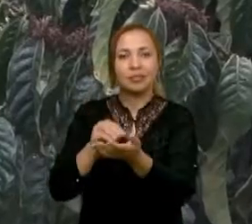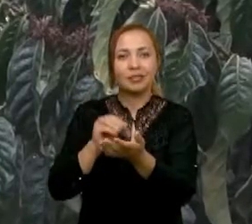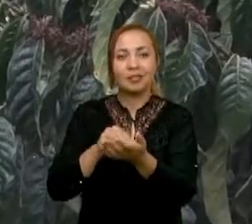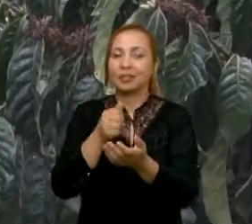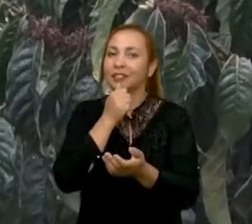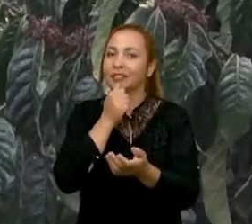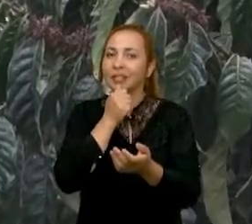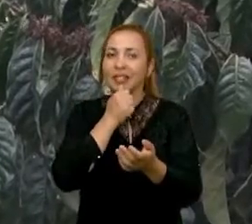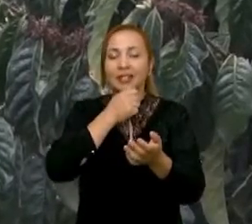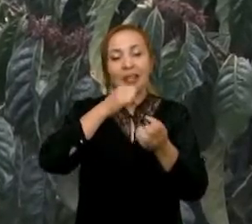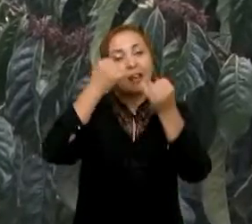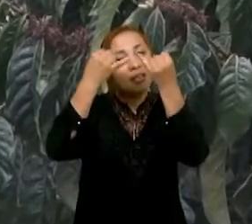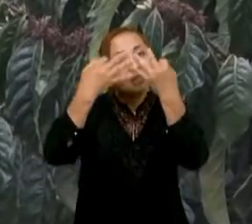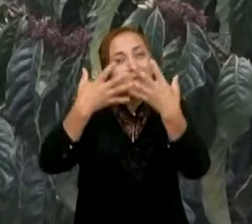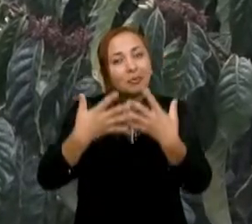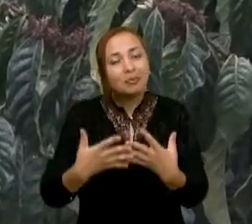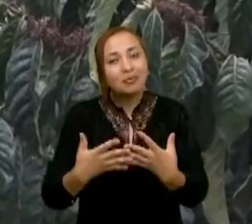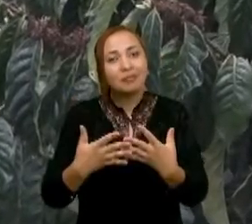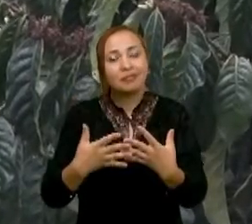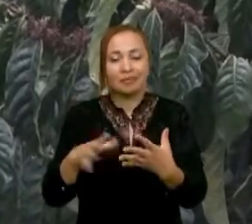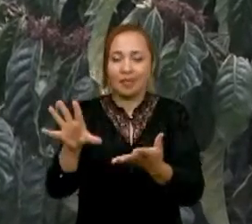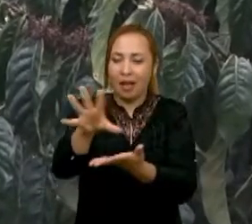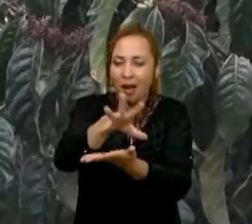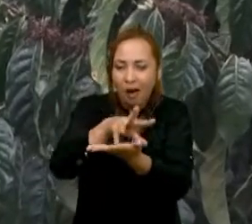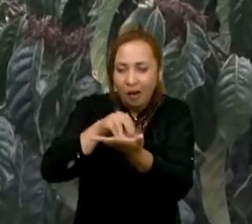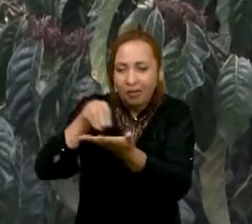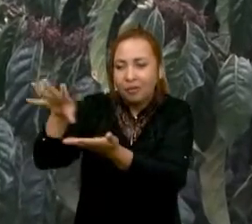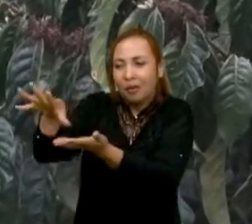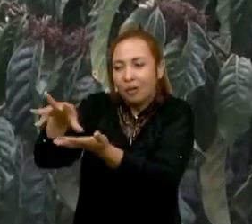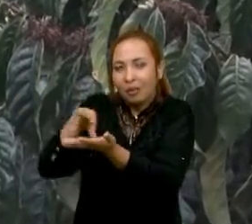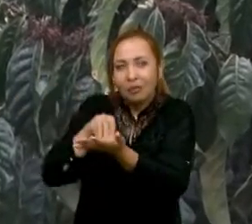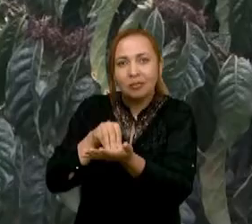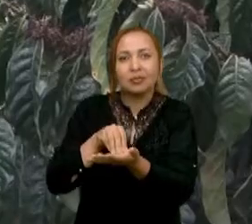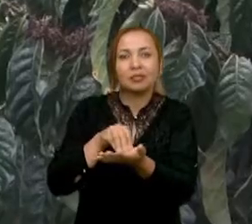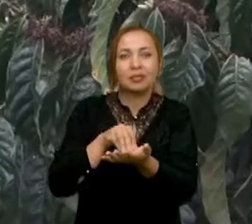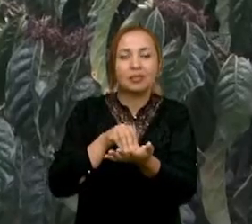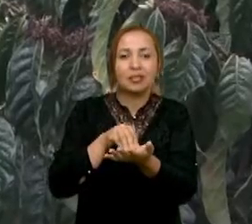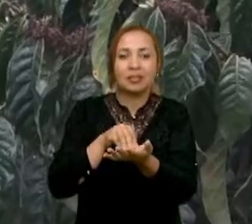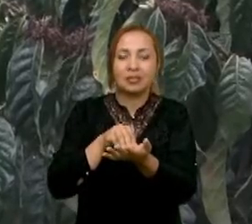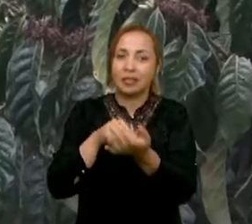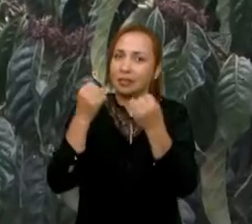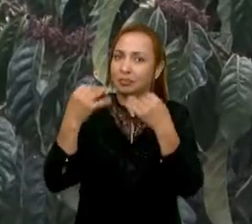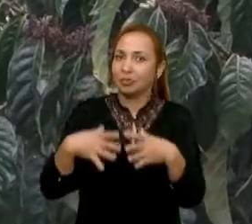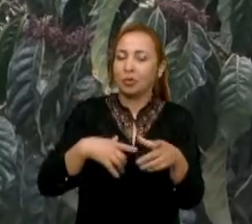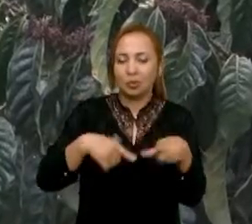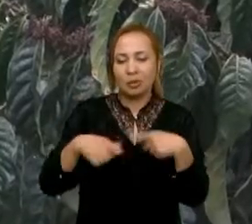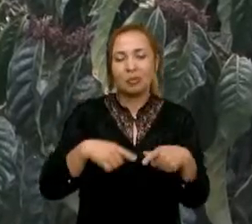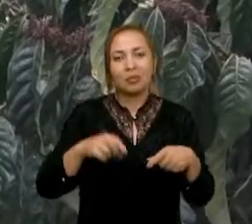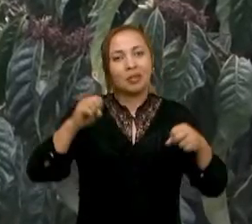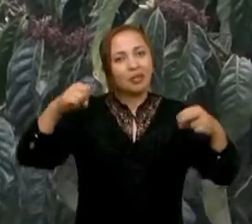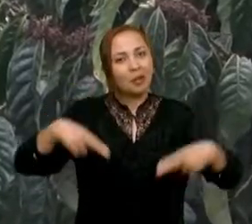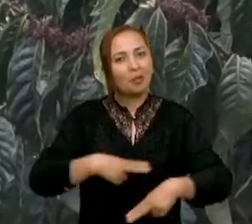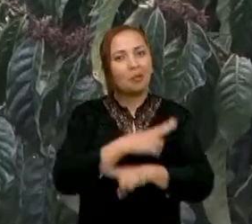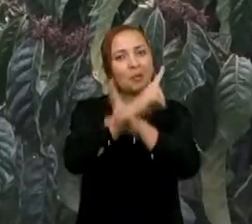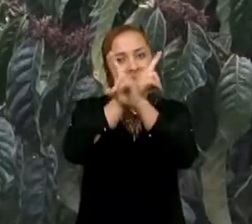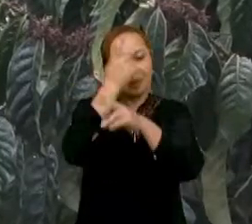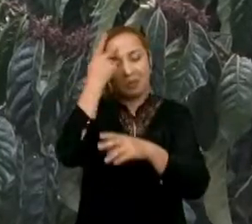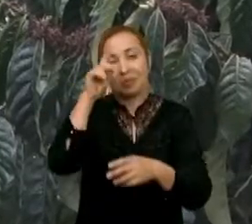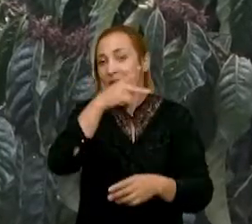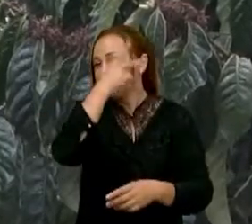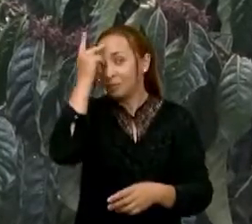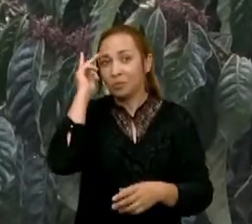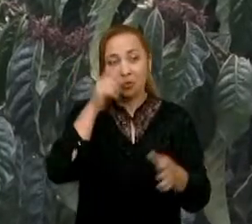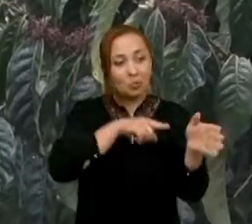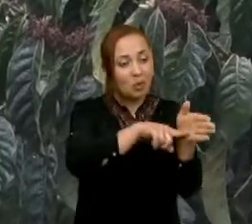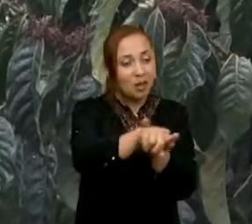ainda quantificar, né, a colheita. Aí isso aí vai ser um trabalho a cargo da UESB, dos pesquisadores, para a